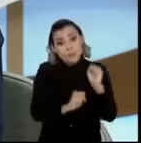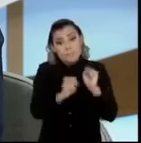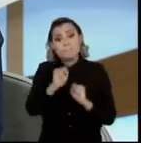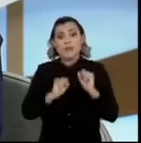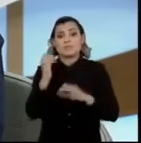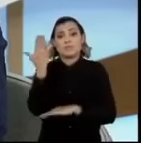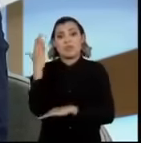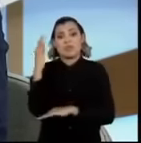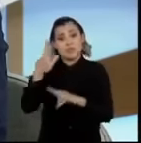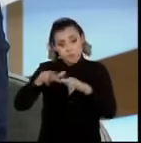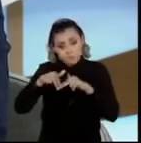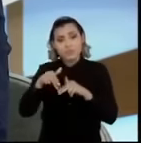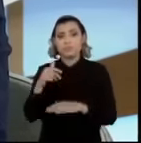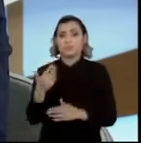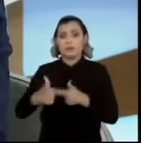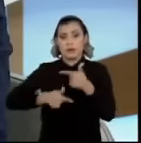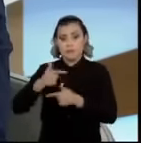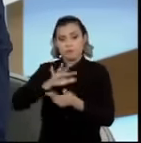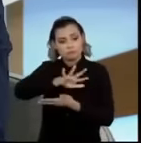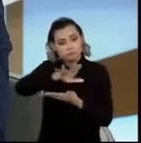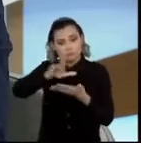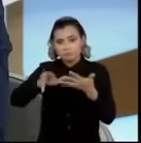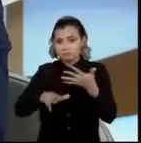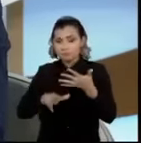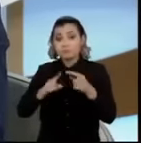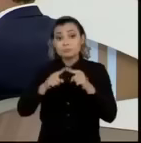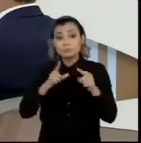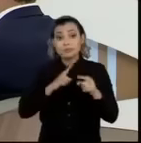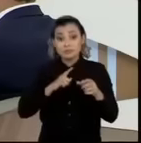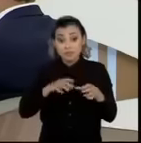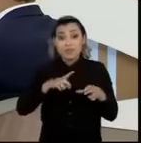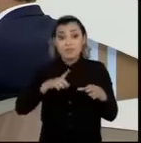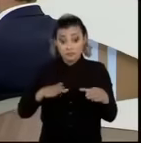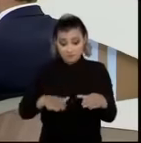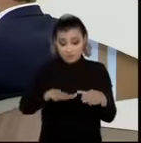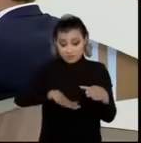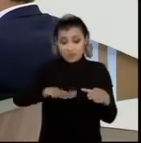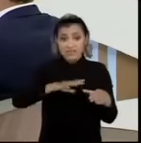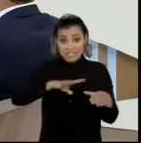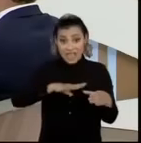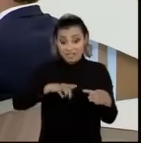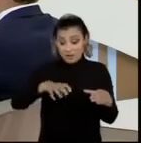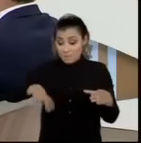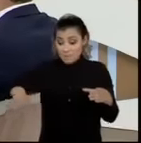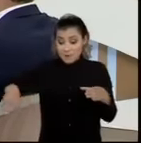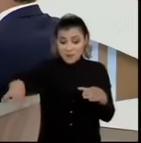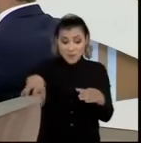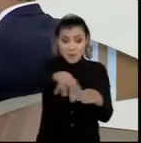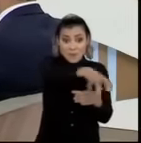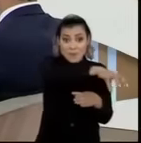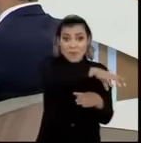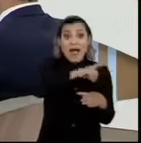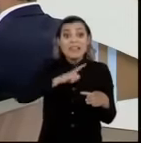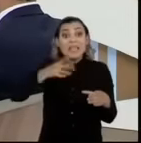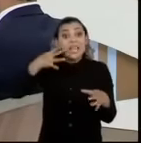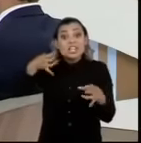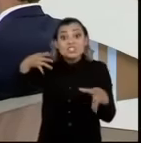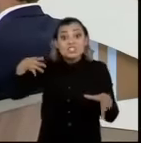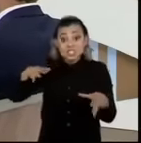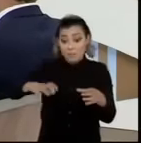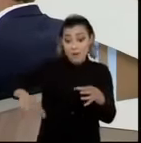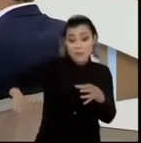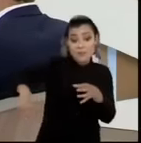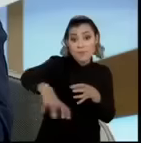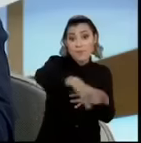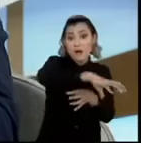madeireira, cercada em volta de terras indígenas, Roosevelt, Zoró e 7 de setembro. Ou seja,